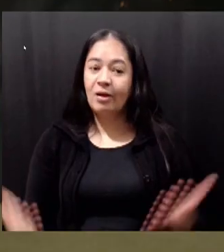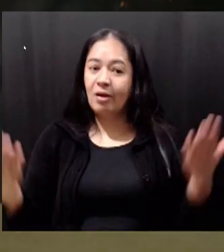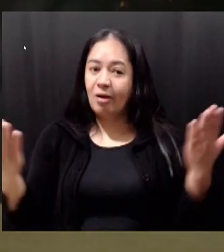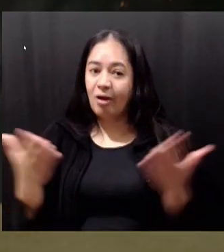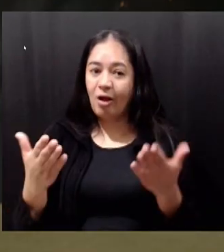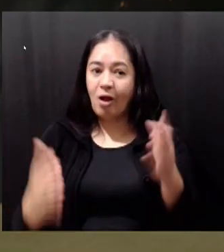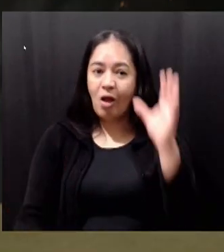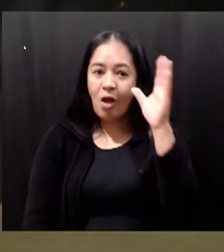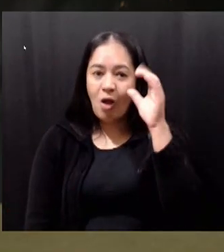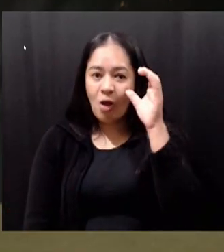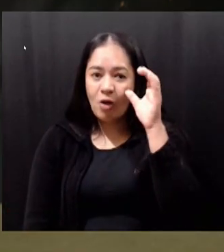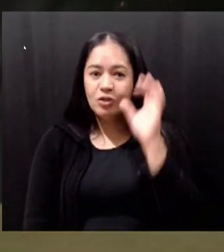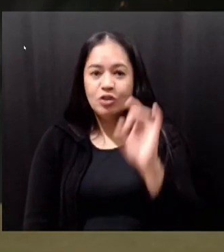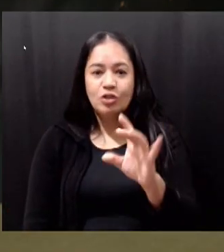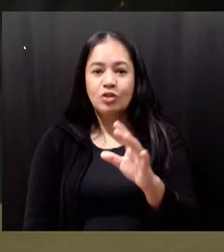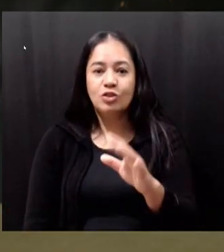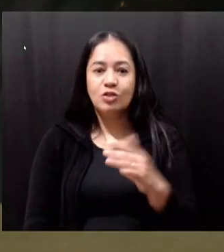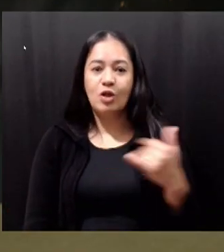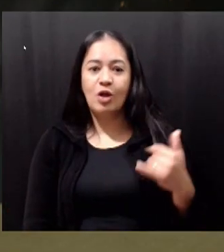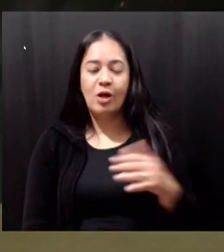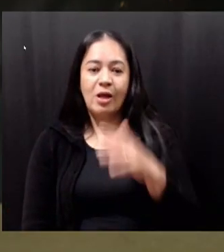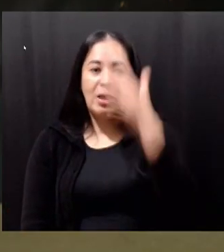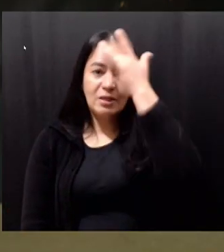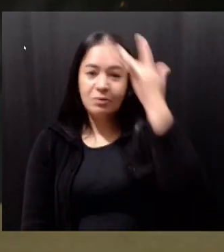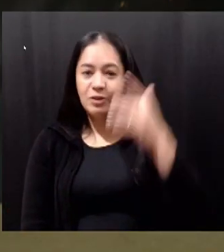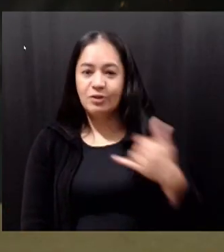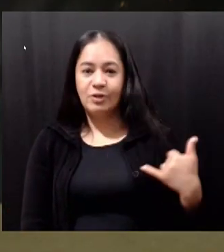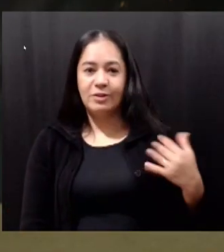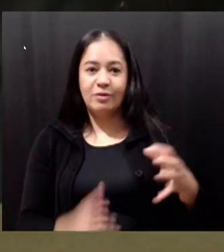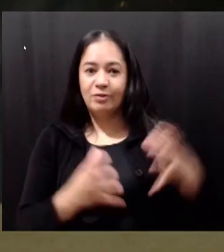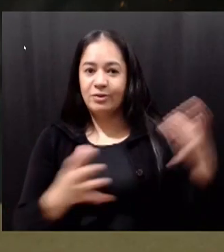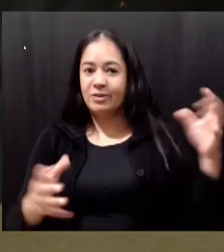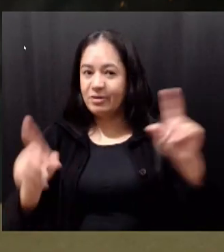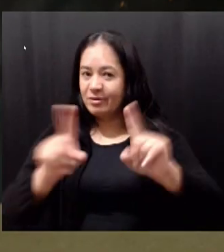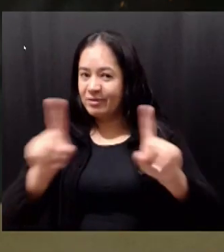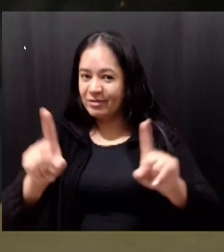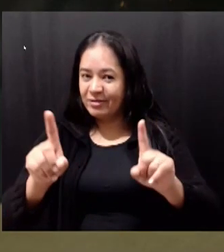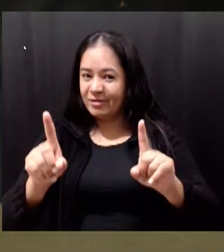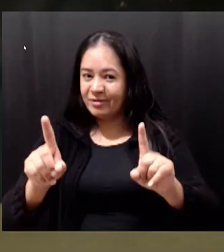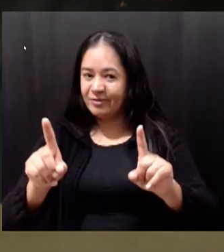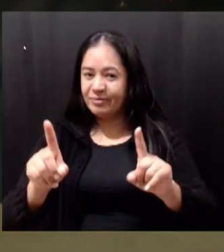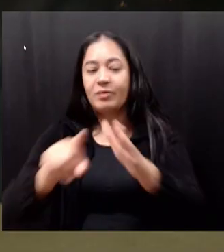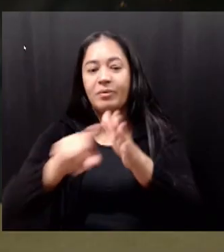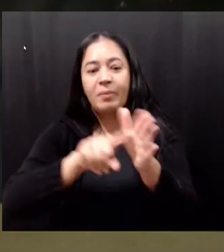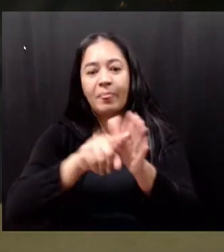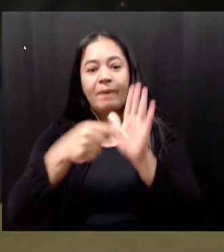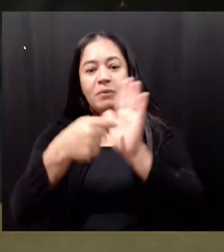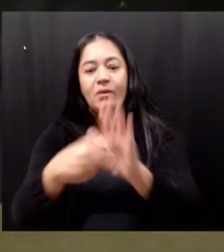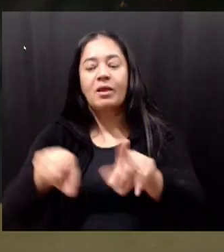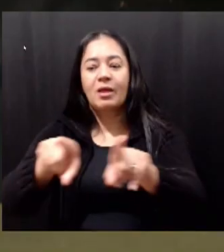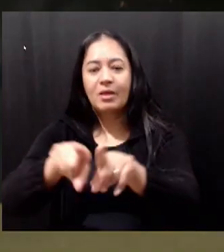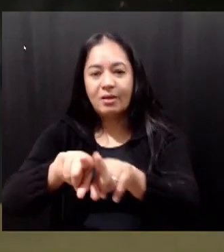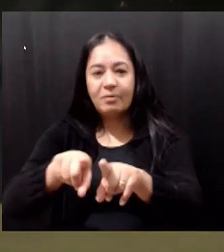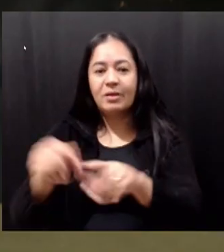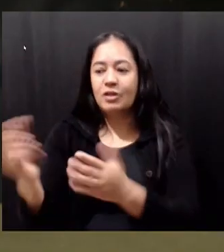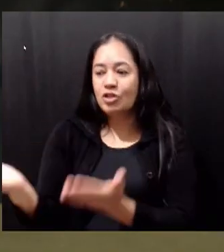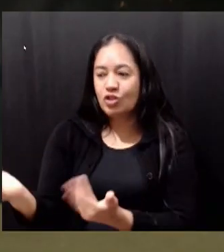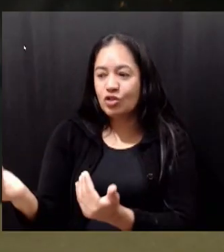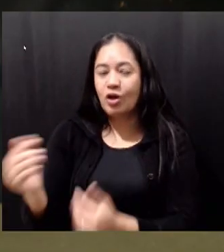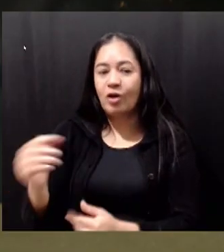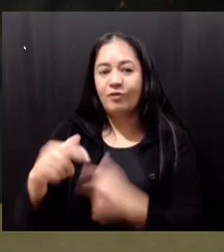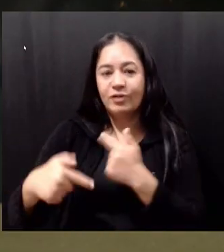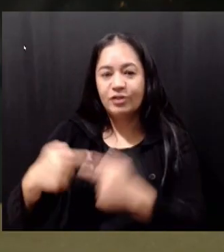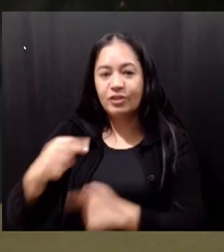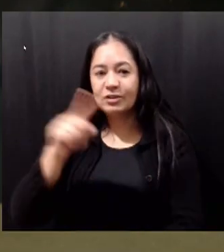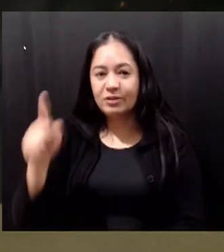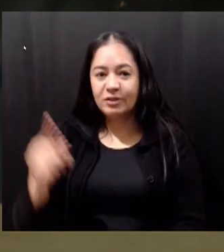que estão voltando aos celulares mais simples. A pesquisa fala que jovens da geração Z, nascidos entre